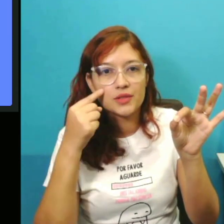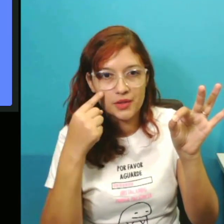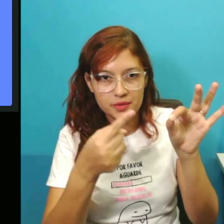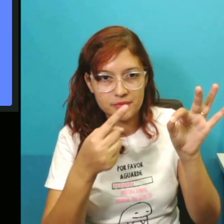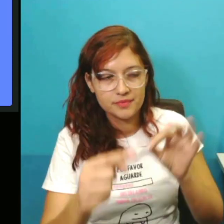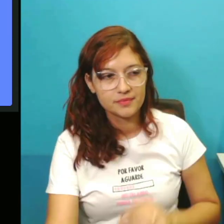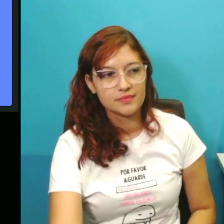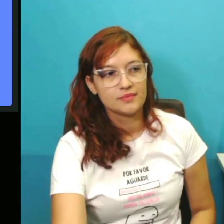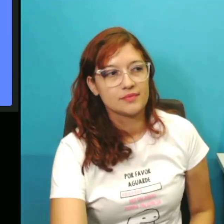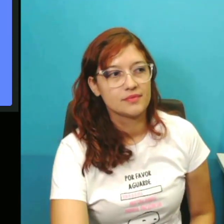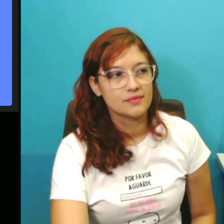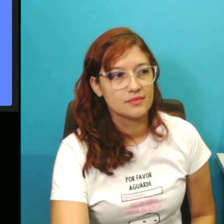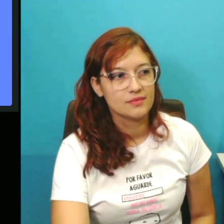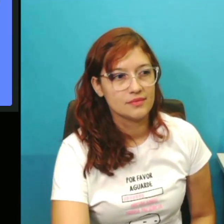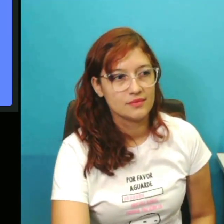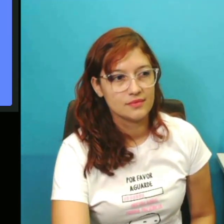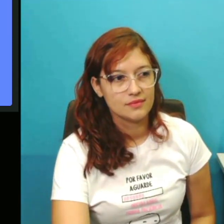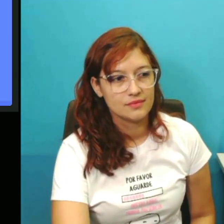que vai ser projetada.